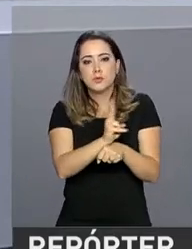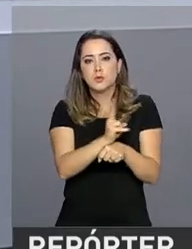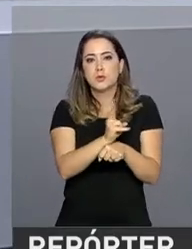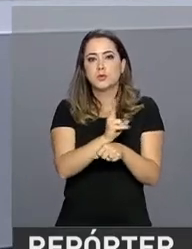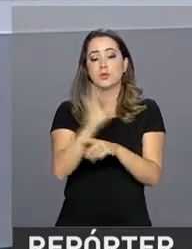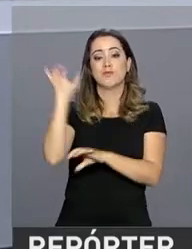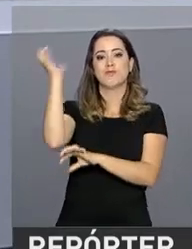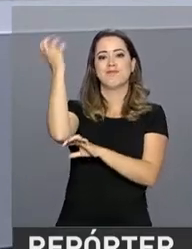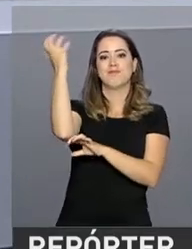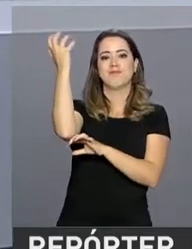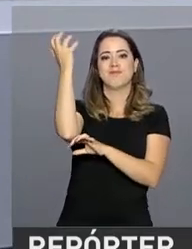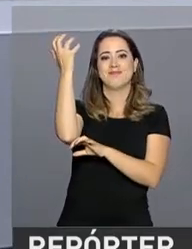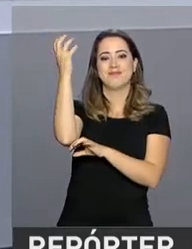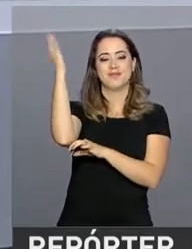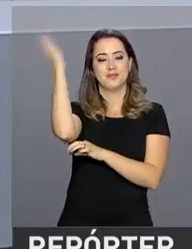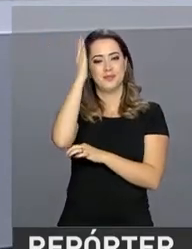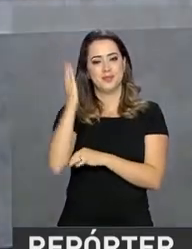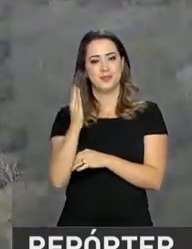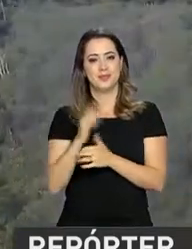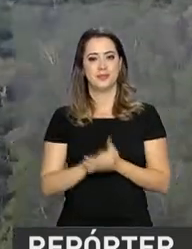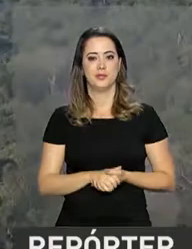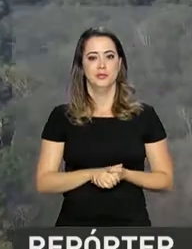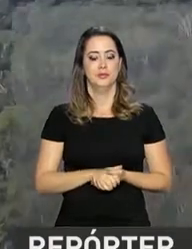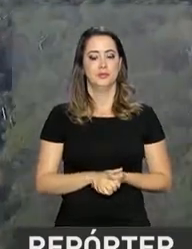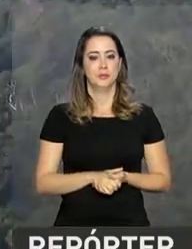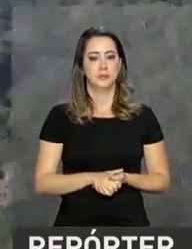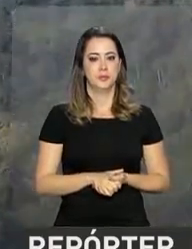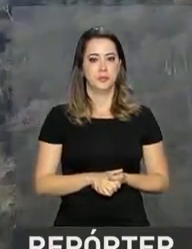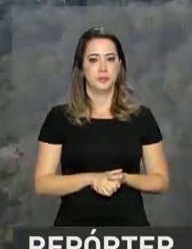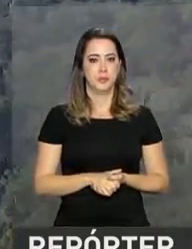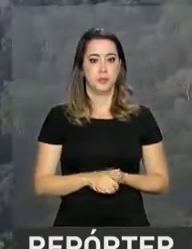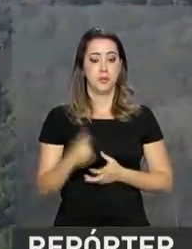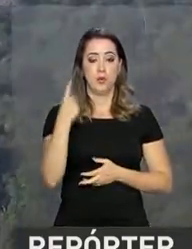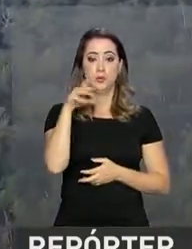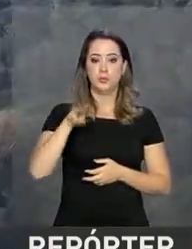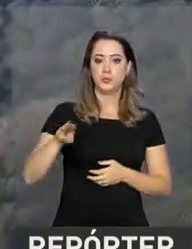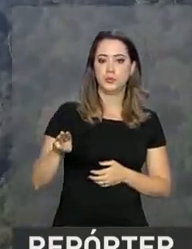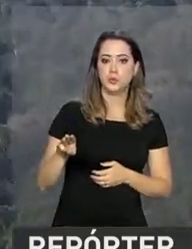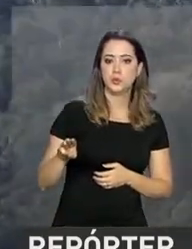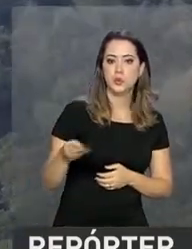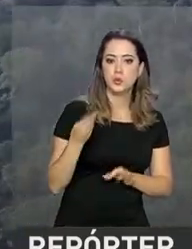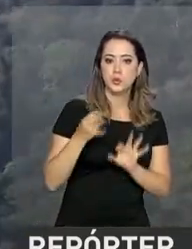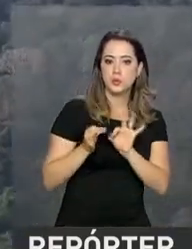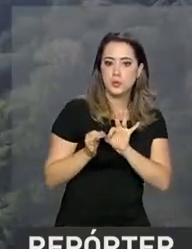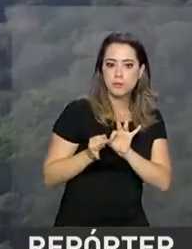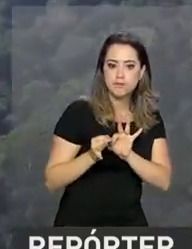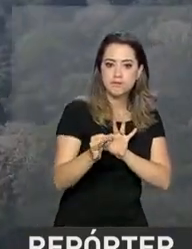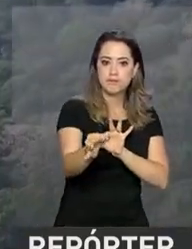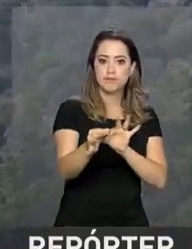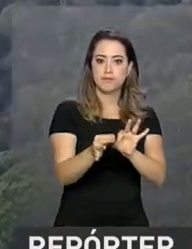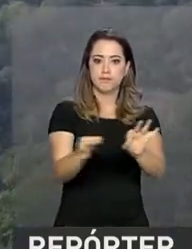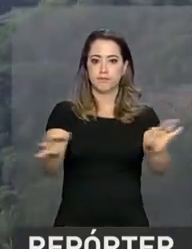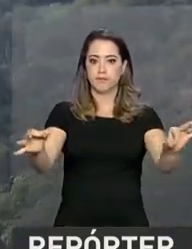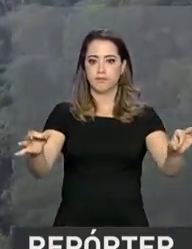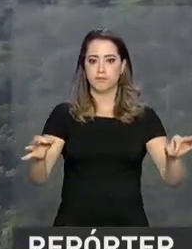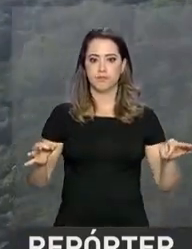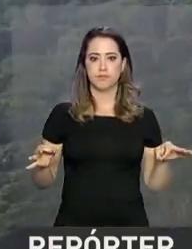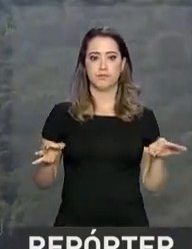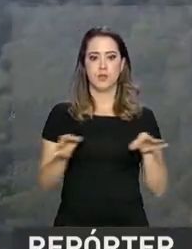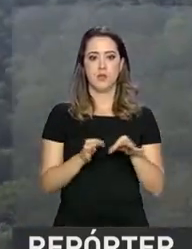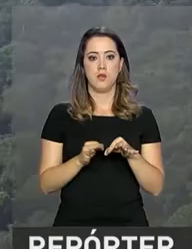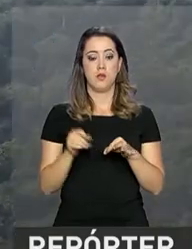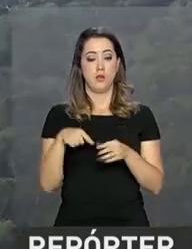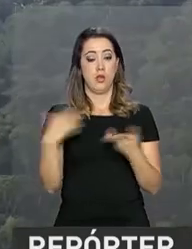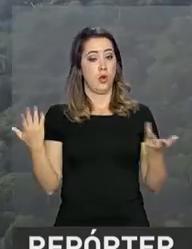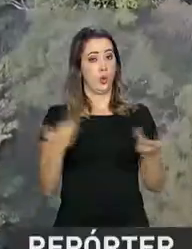florestas brasileiras um milhão de campos de futebol esta é a área da floresta amazônica que os